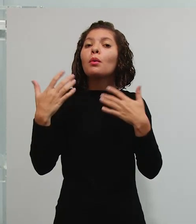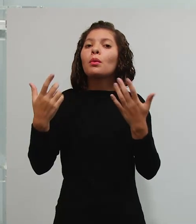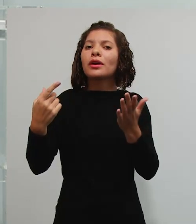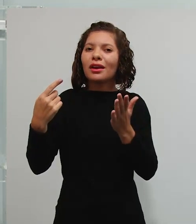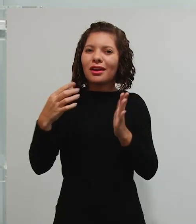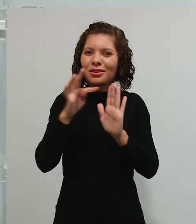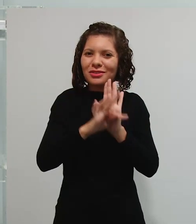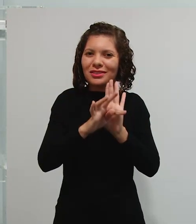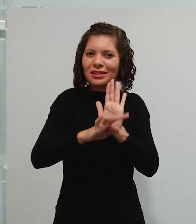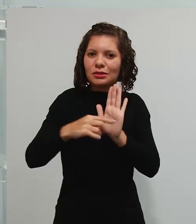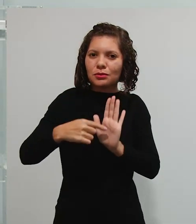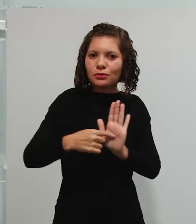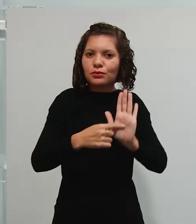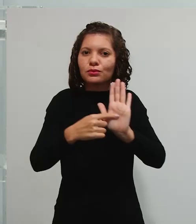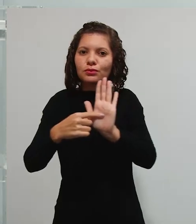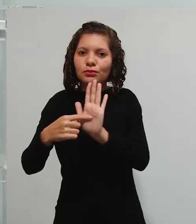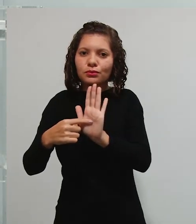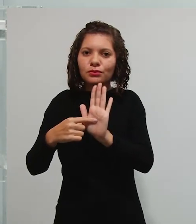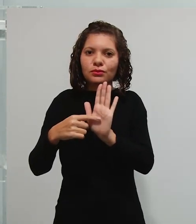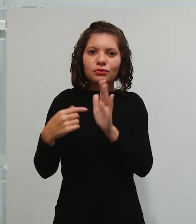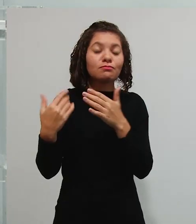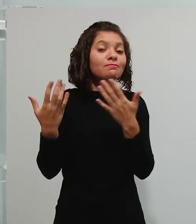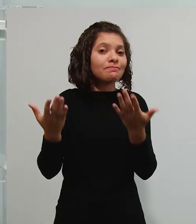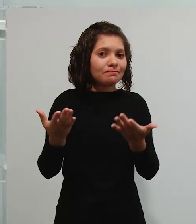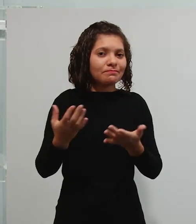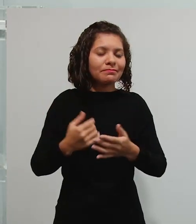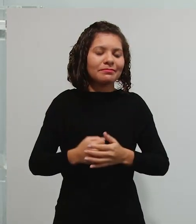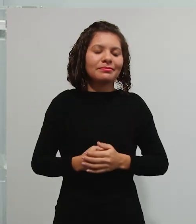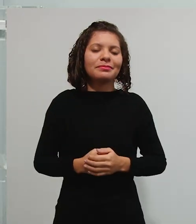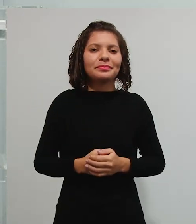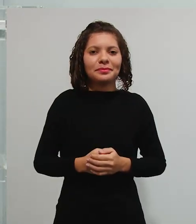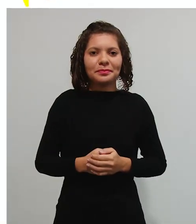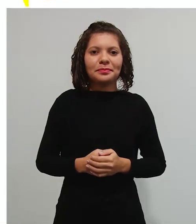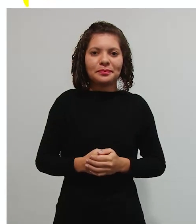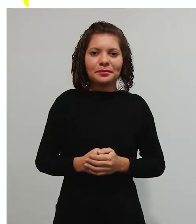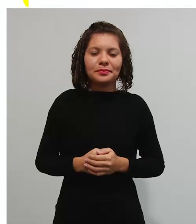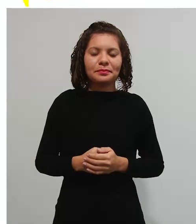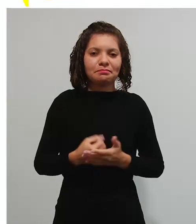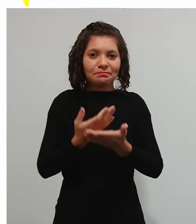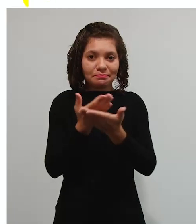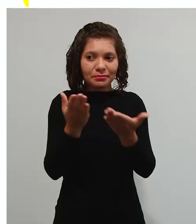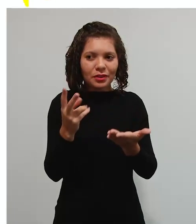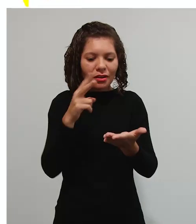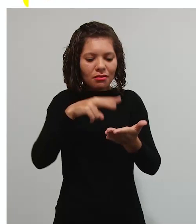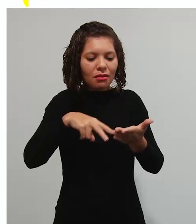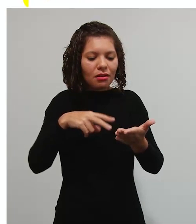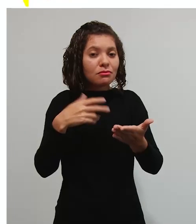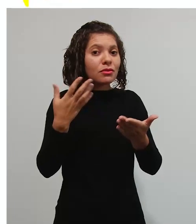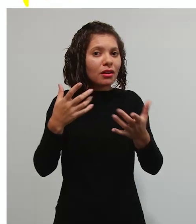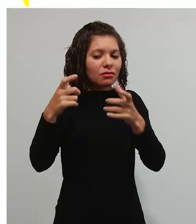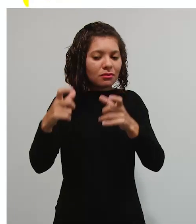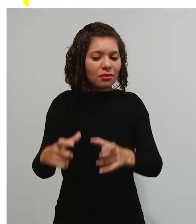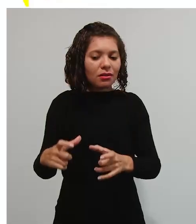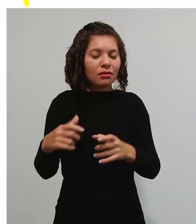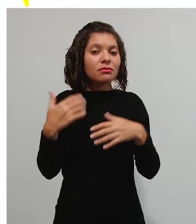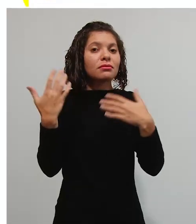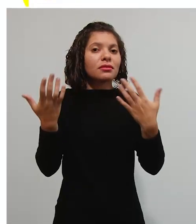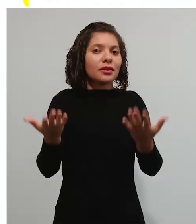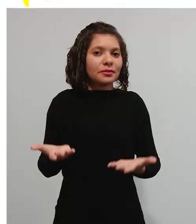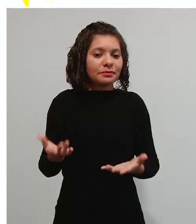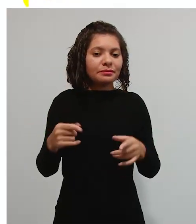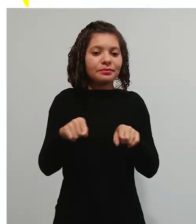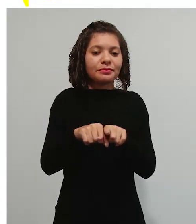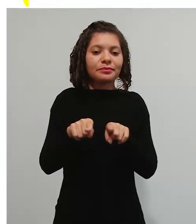em que suporte este texto ele vai estar disponível para que os leitores leiam. Além disso,